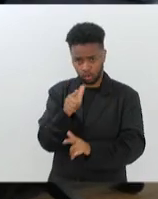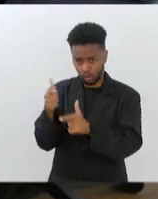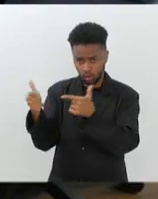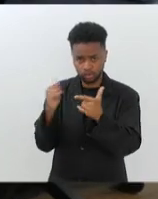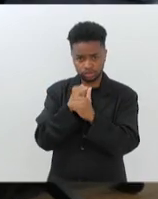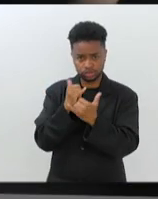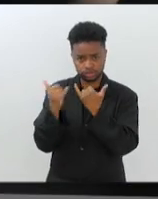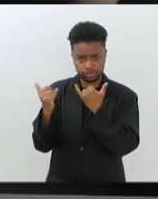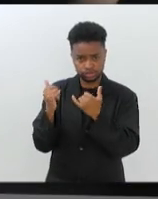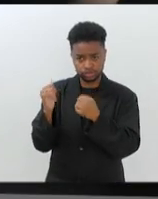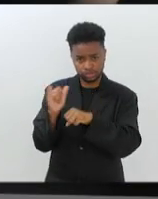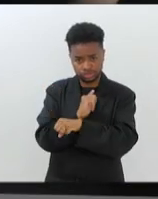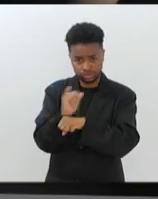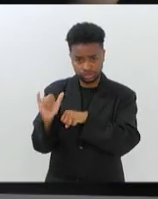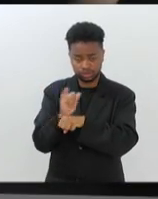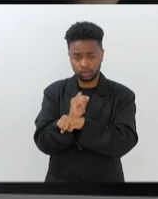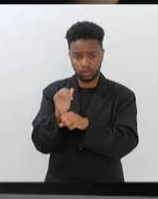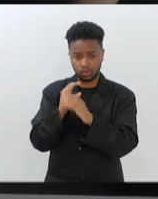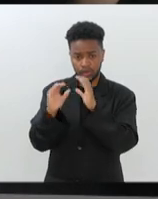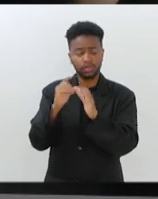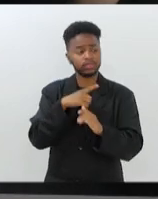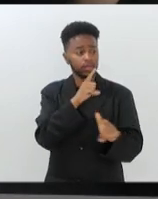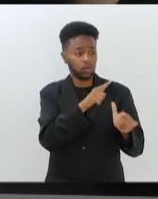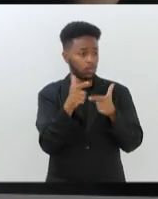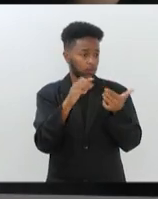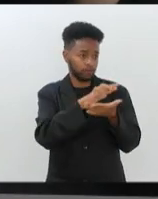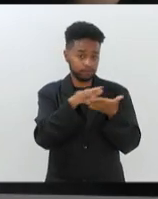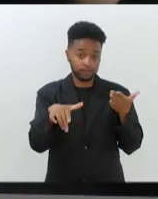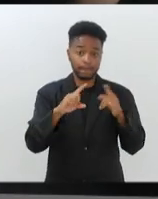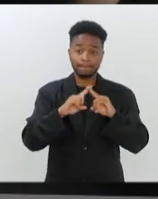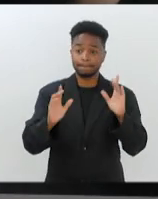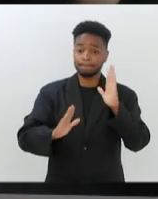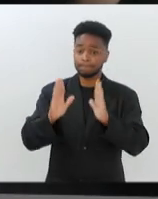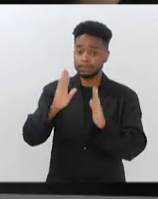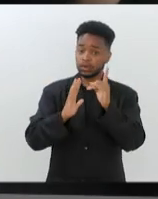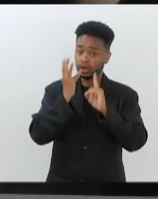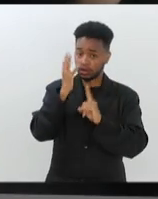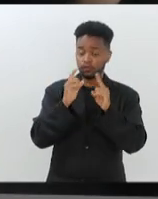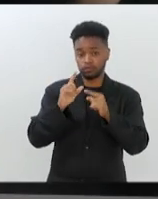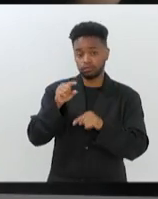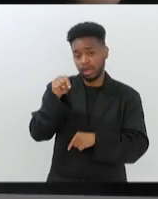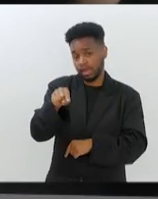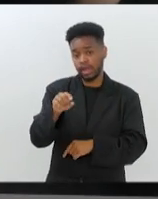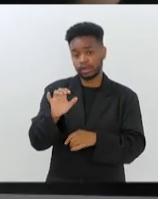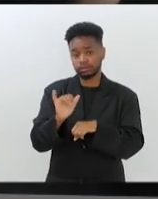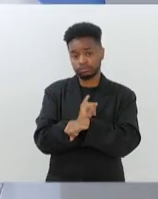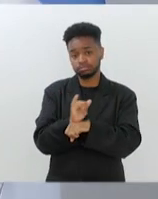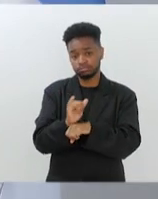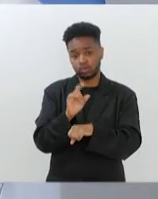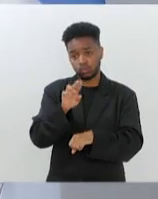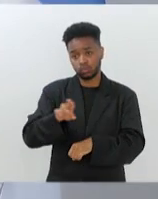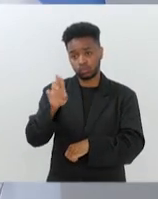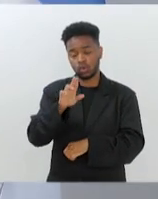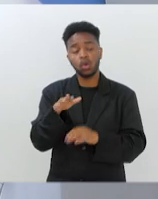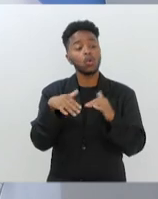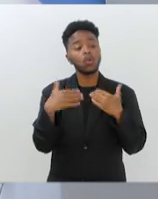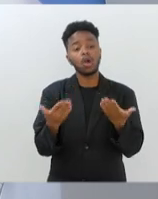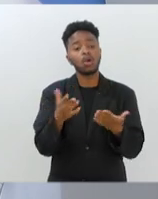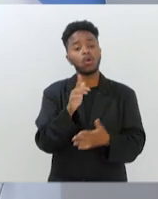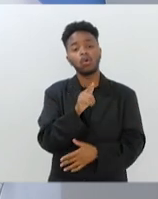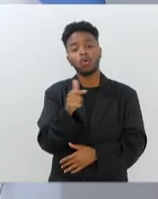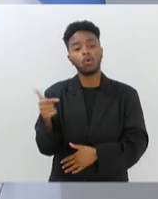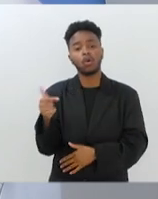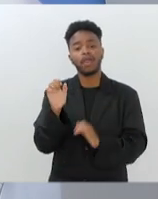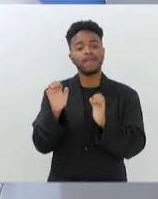comunicação para isso ess foi outras várias tem outras várias mas durante o carnaval essa foi uma uma uma qual o outro Qual é o outro o